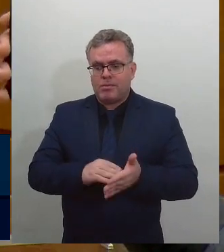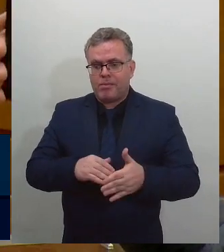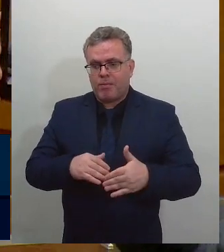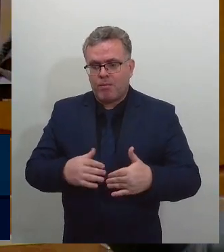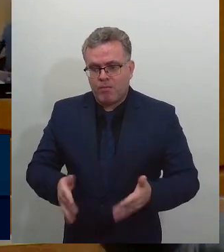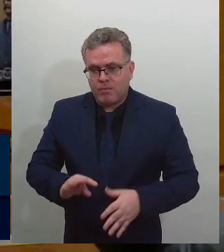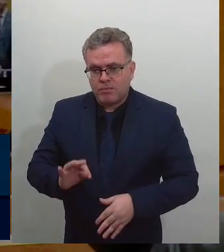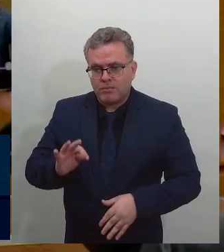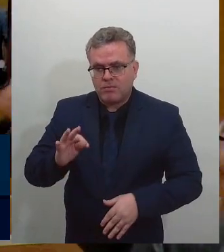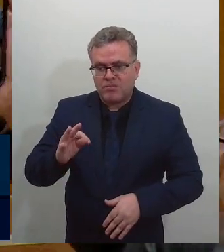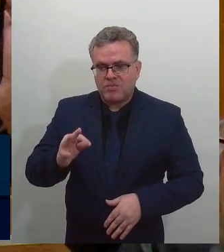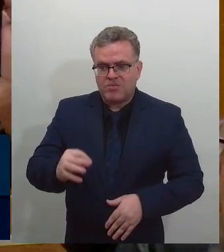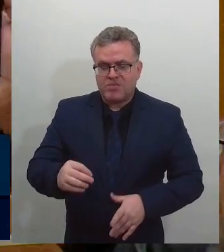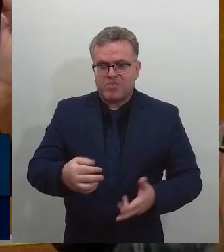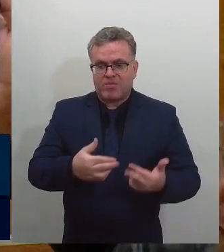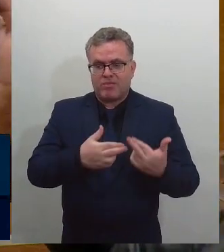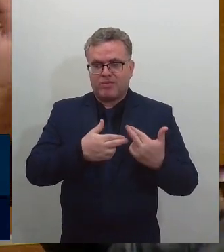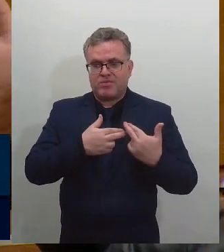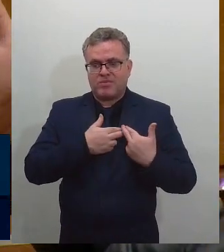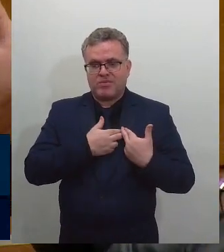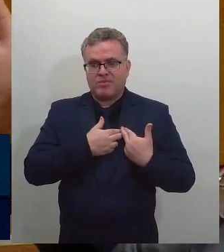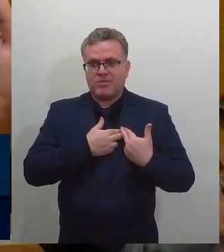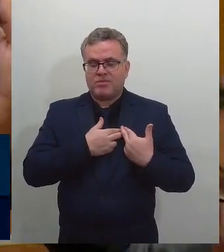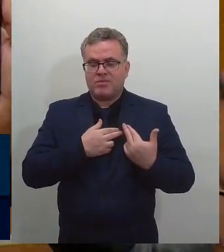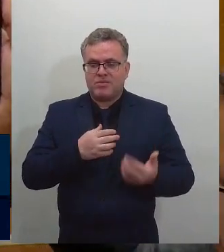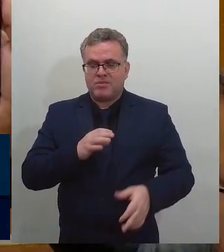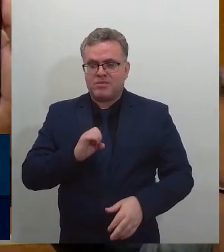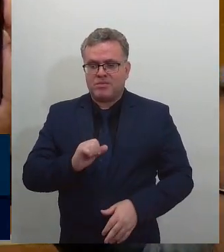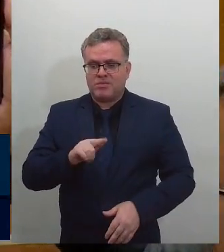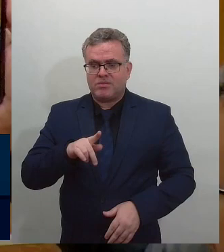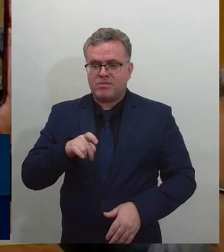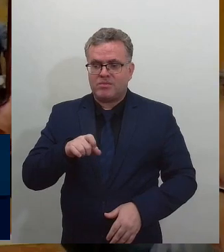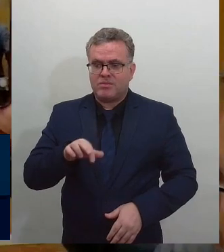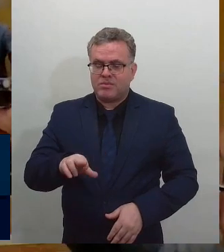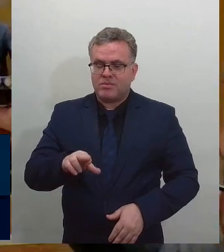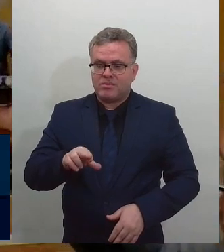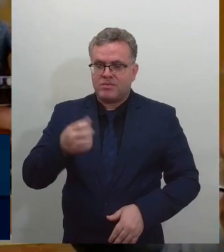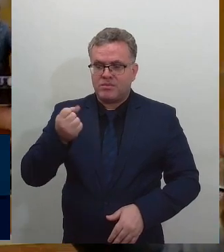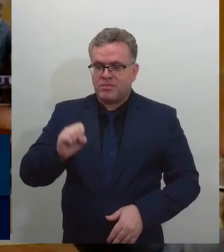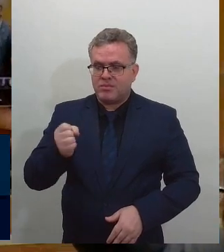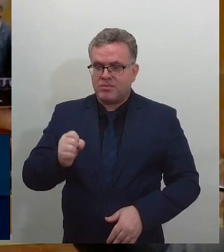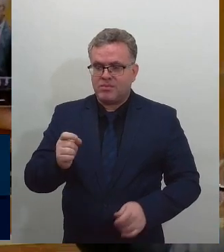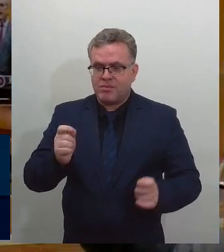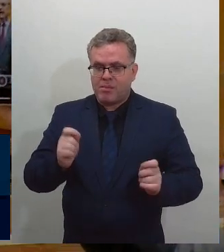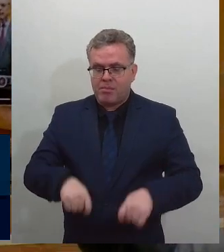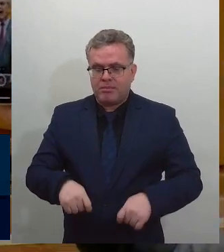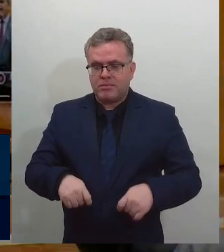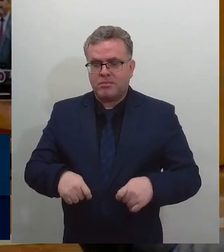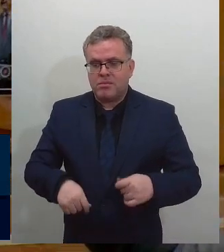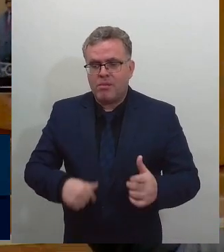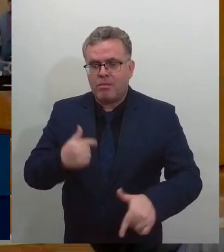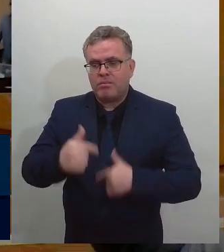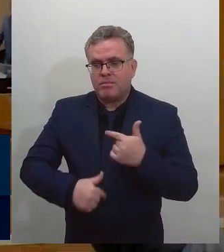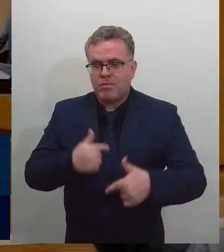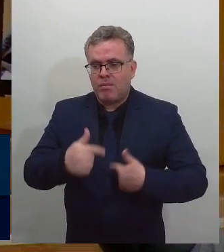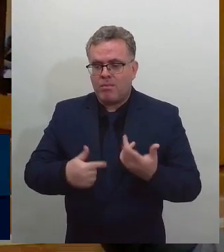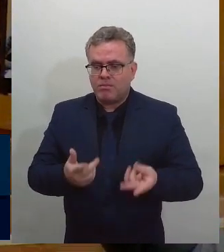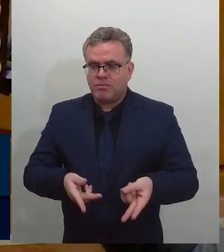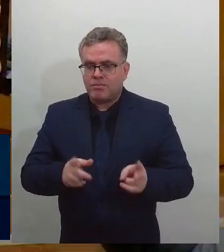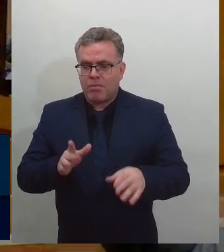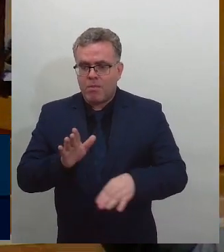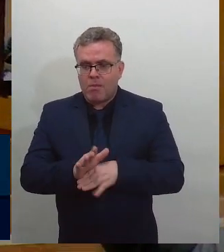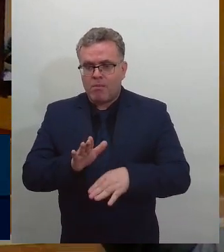do Salvar Sergipe pelo trabalho que vem sendo realizado, melhorando a vida de